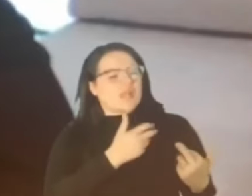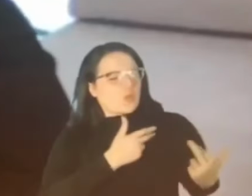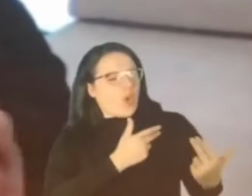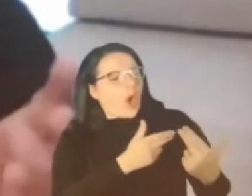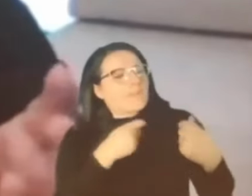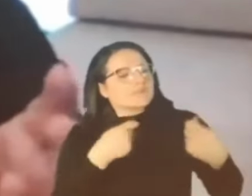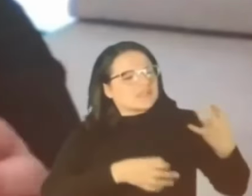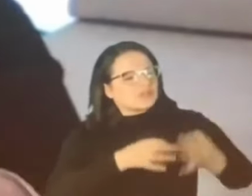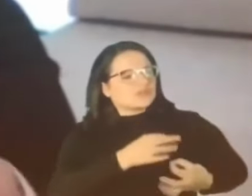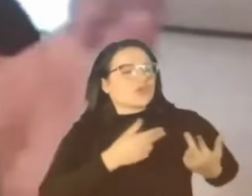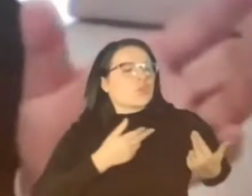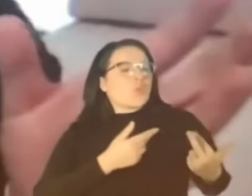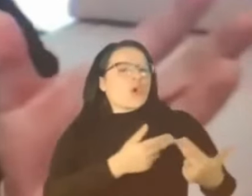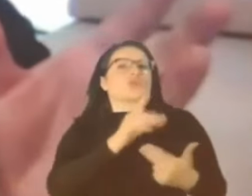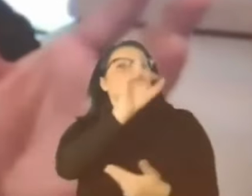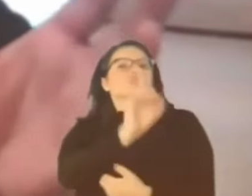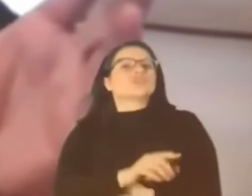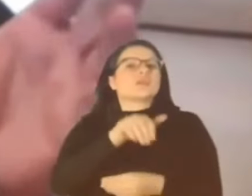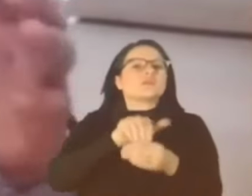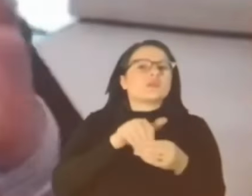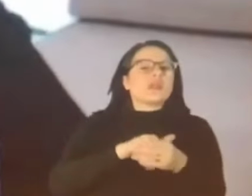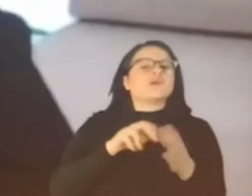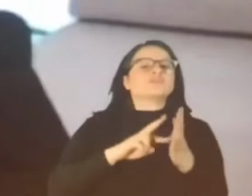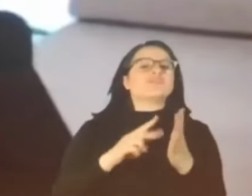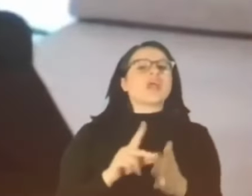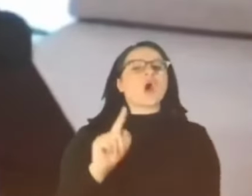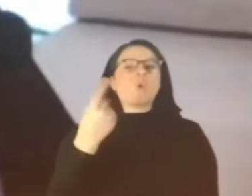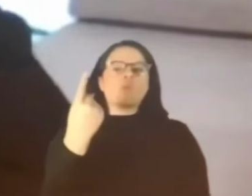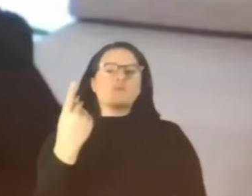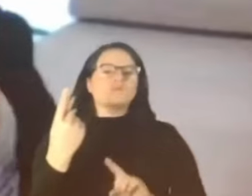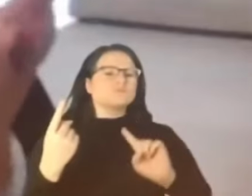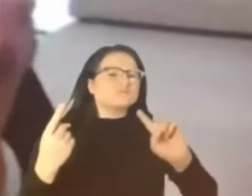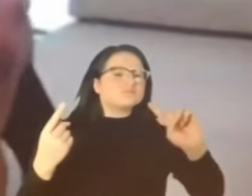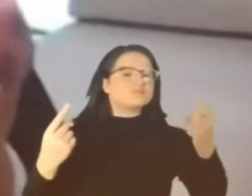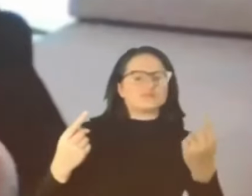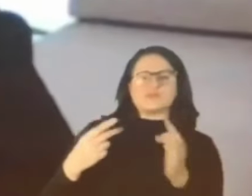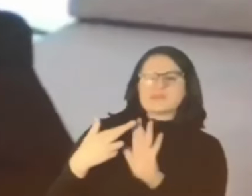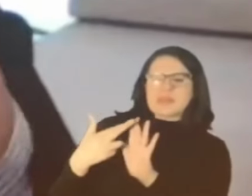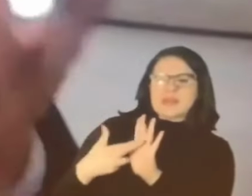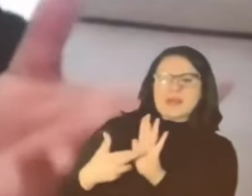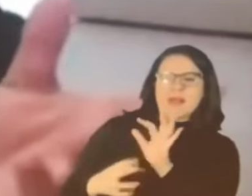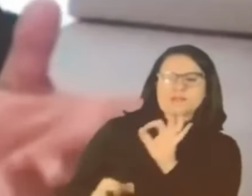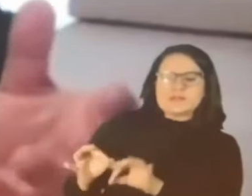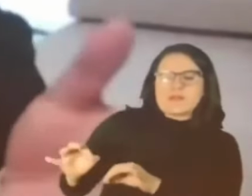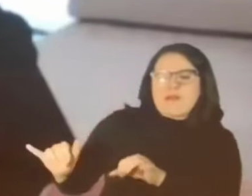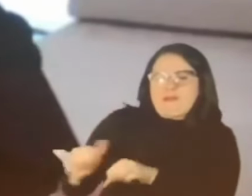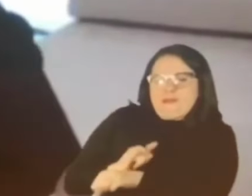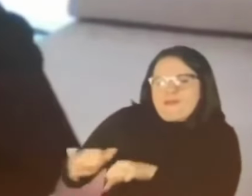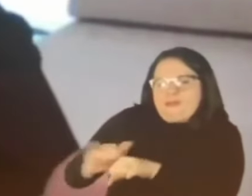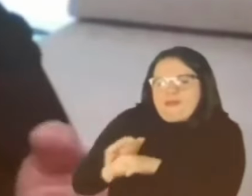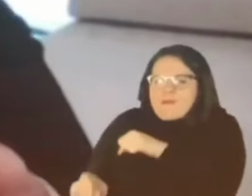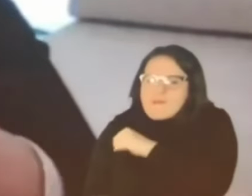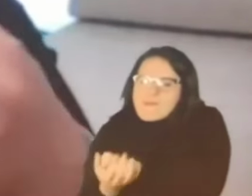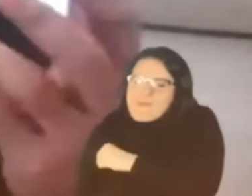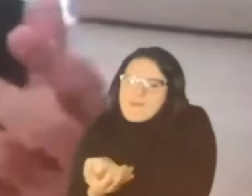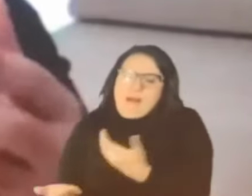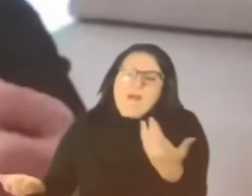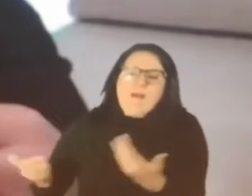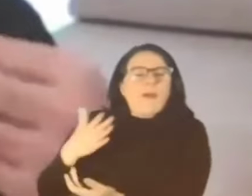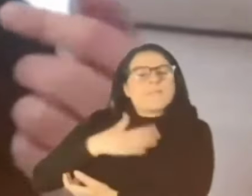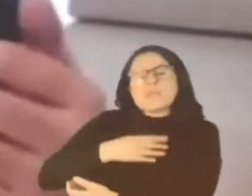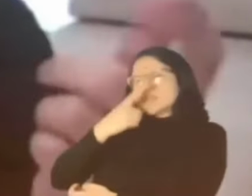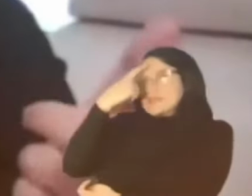direito eleitoral vira o direito do caso, em que normas jurídicas podem ser modificadas, manipuladas ao sabor do momento, e os